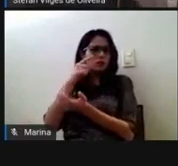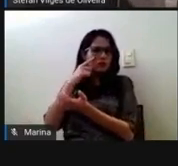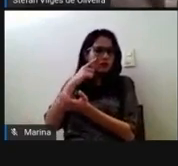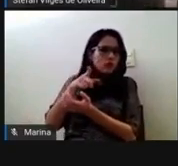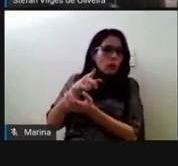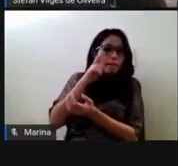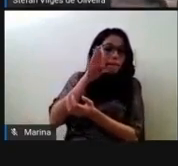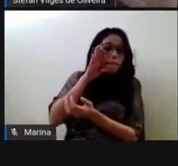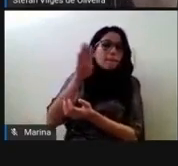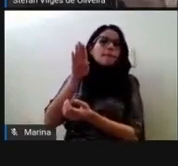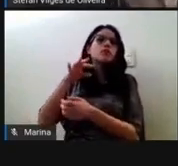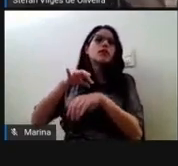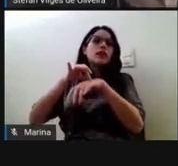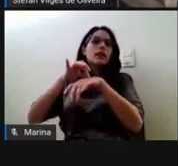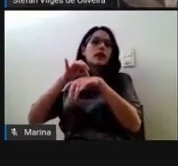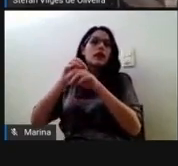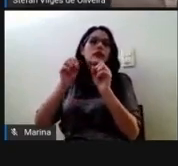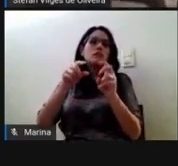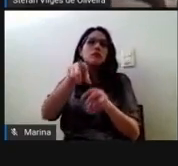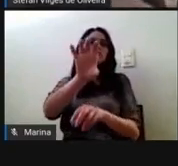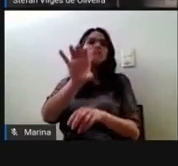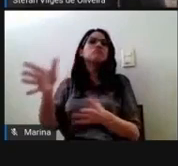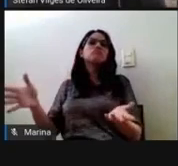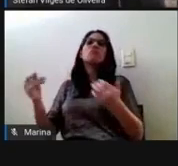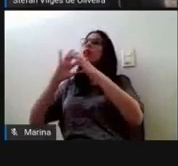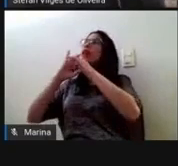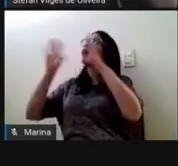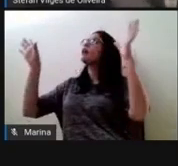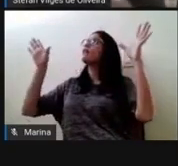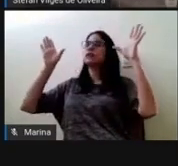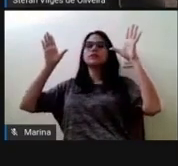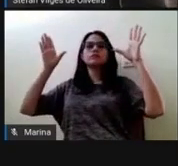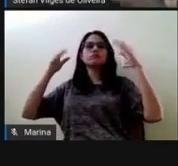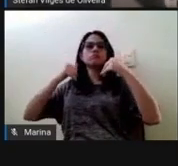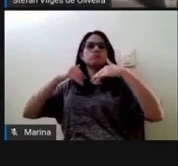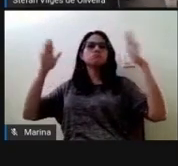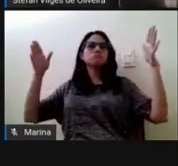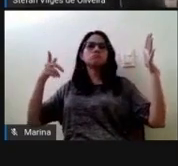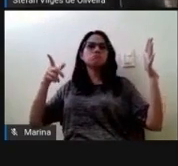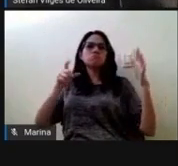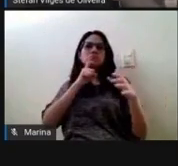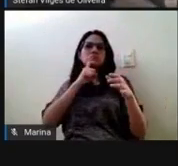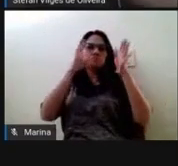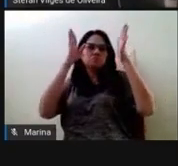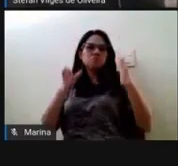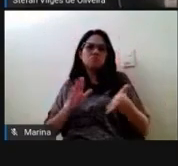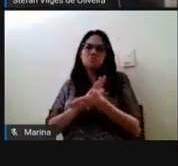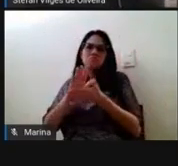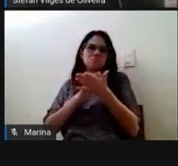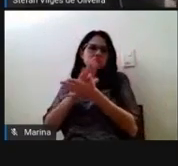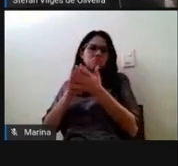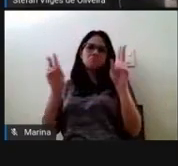principalmente as carnes, elas são vendidas dessa forma, em feiras livres, abertas, sem refrigeração, sem